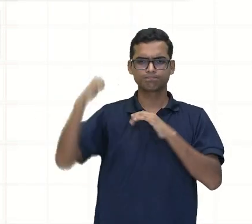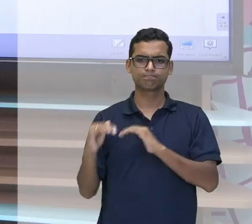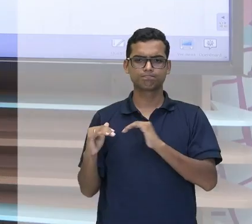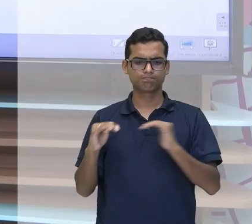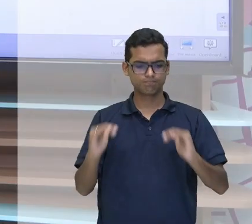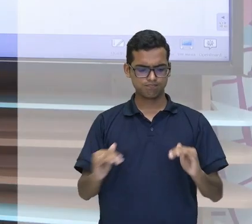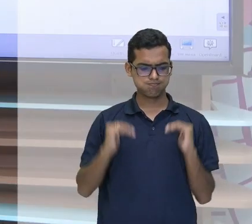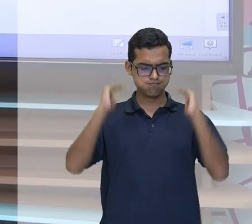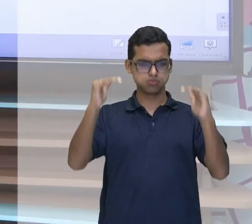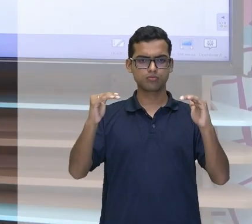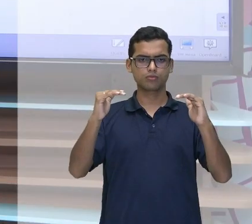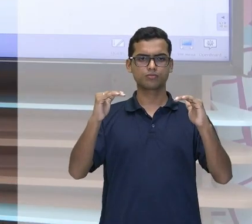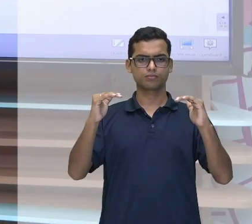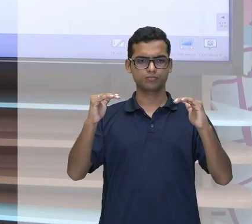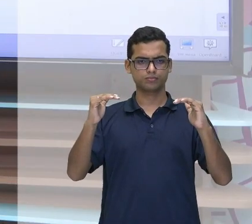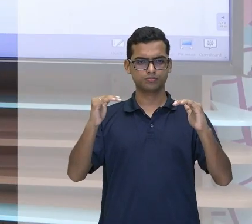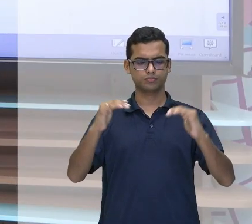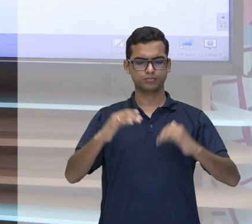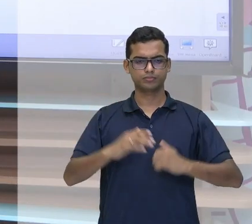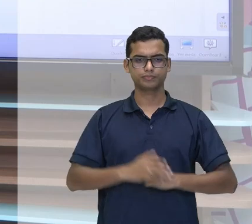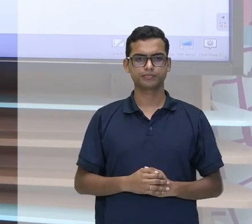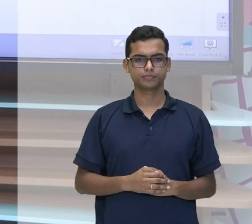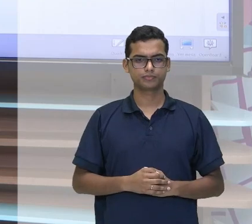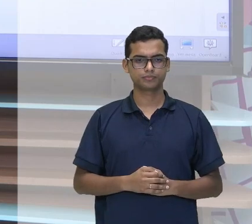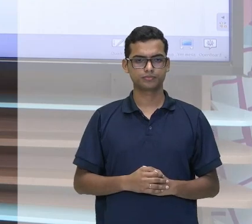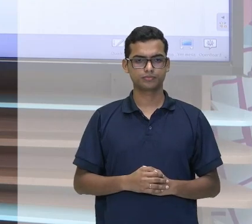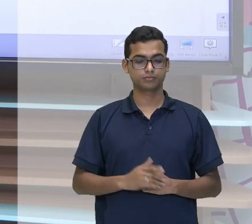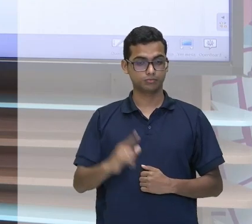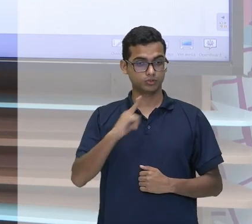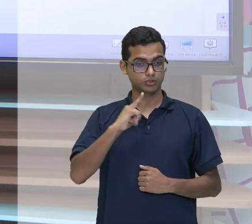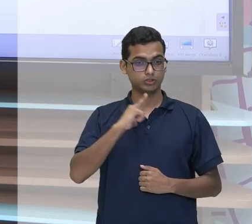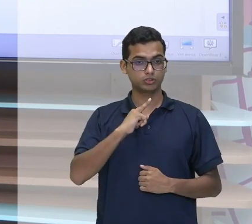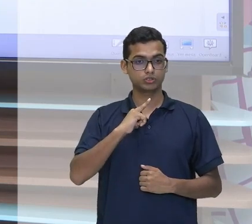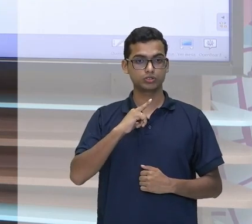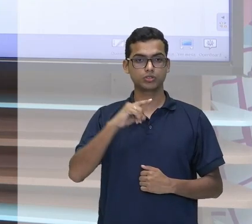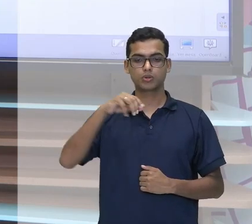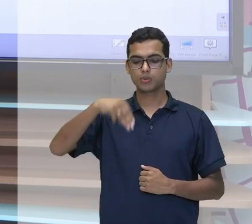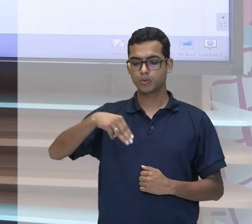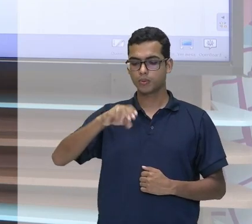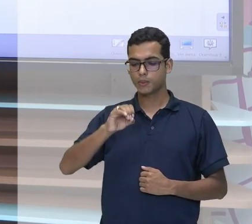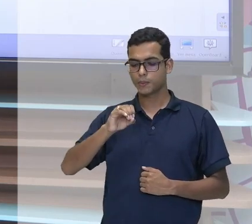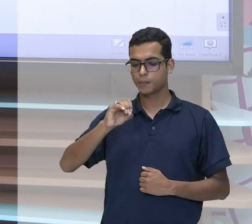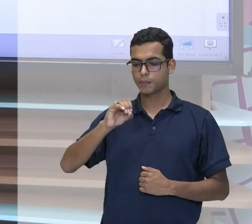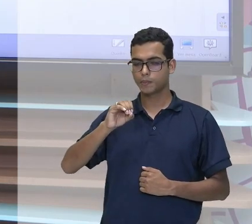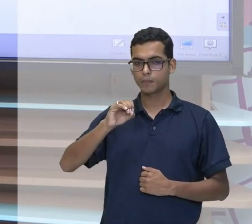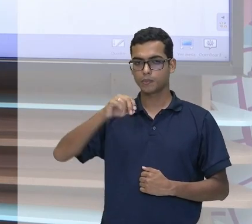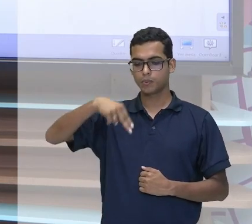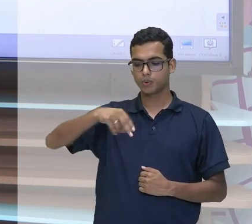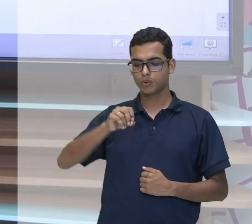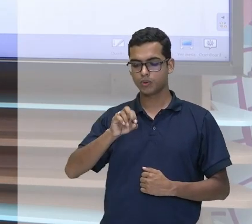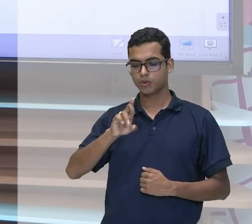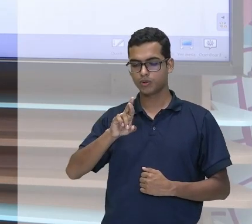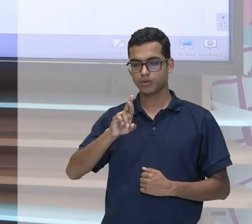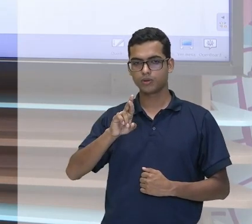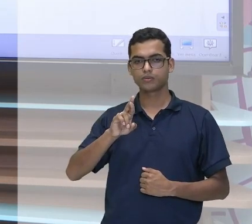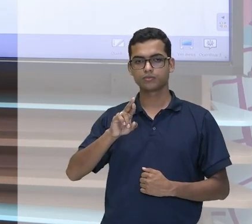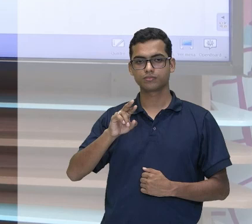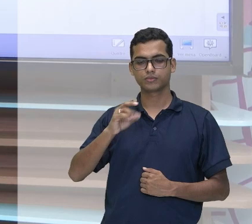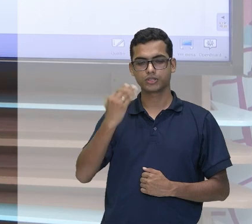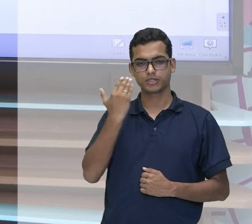As monarquias absolutas era quando você tinha a figura do rei com poder absoluto, capaz de